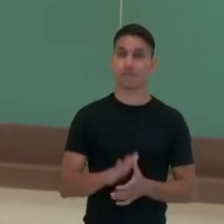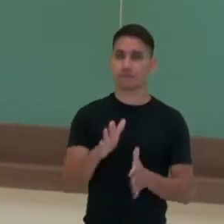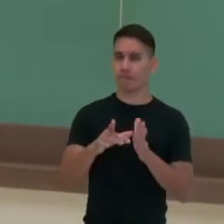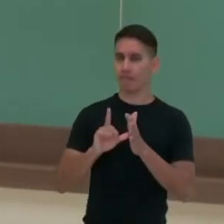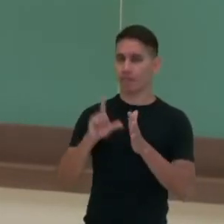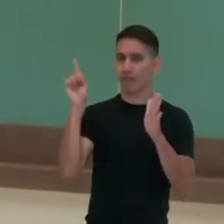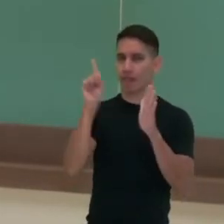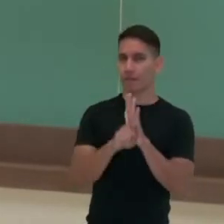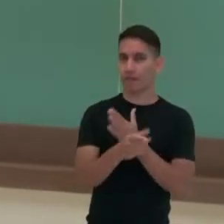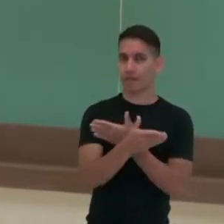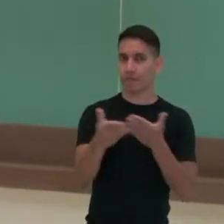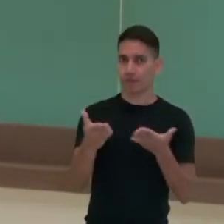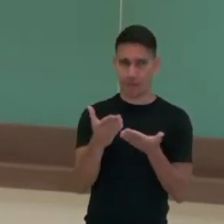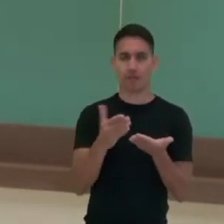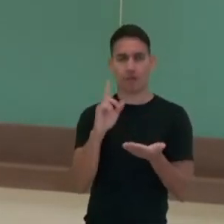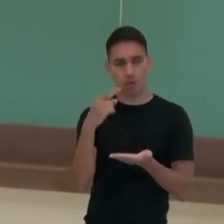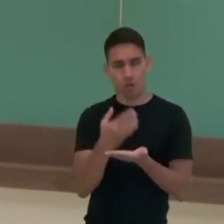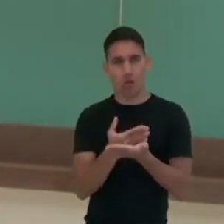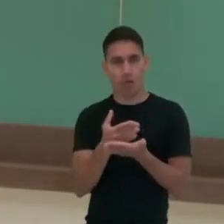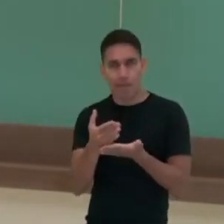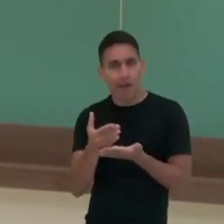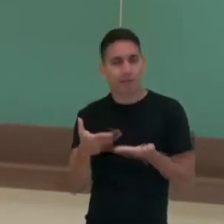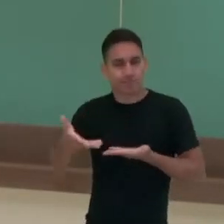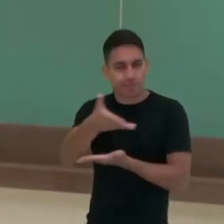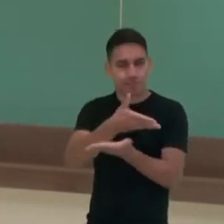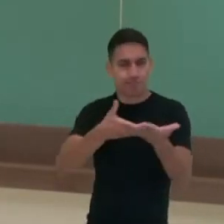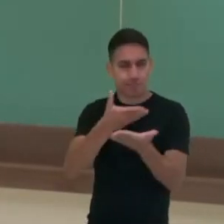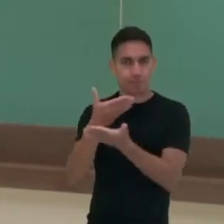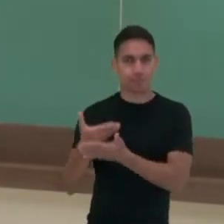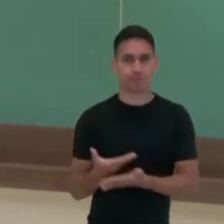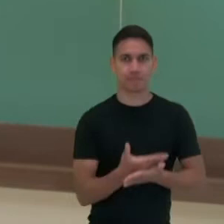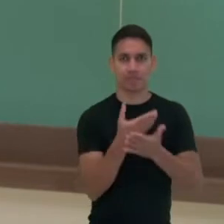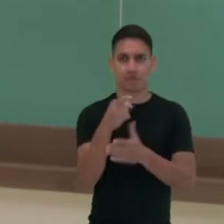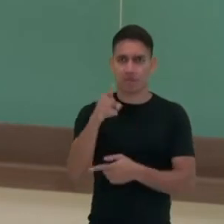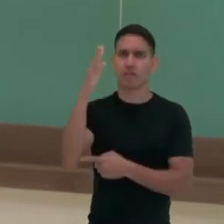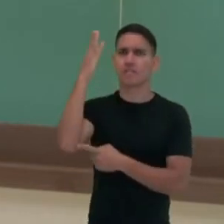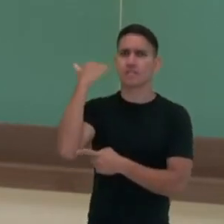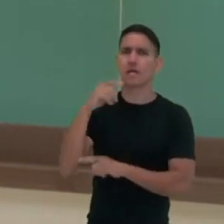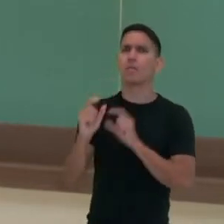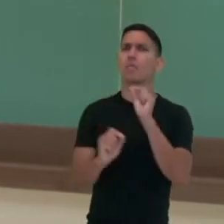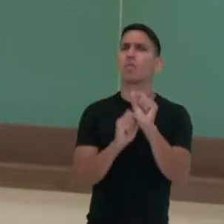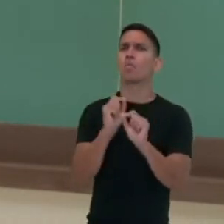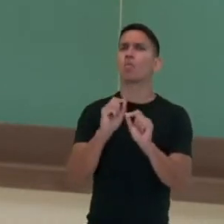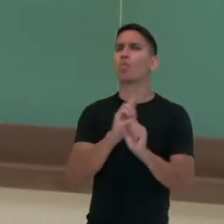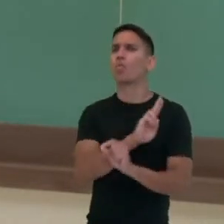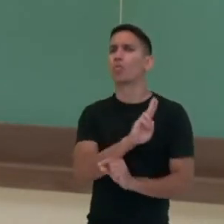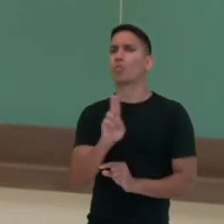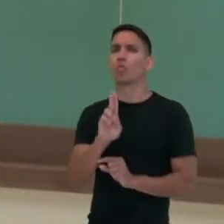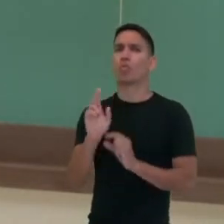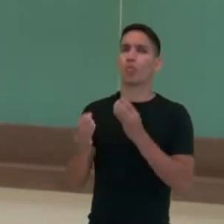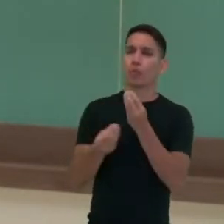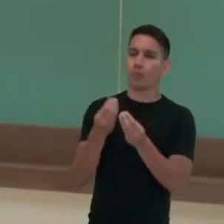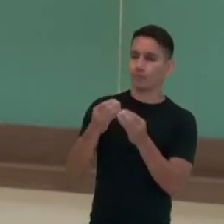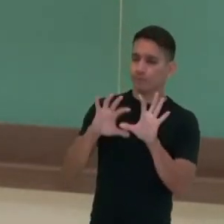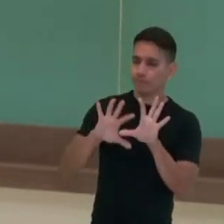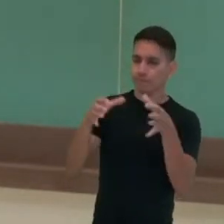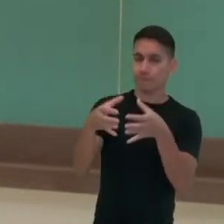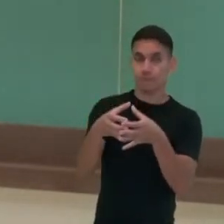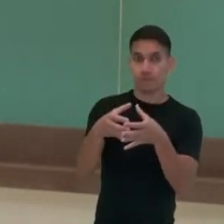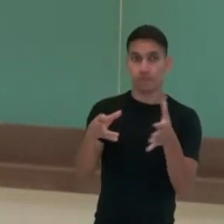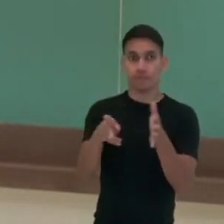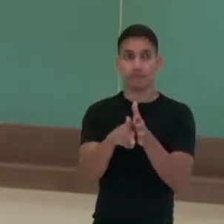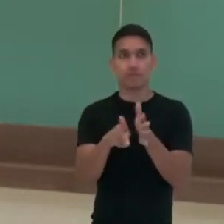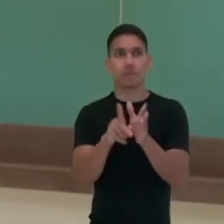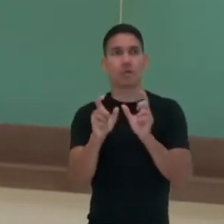Perguntinha para vocês aqui para entrarmos no clima da aula. Você sabe como é chamado, o conjunto de episódios